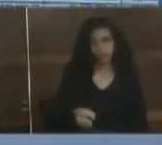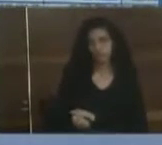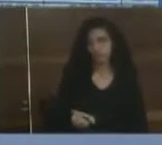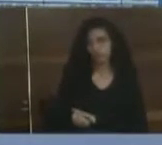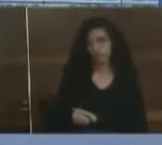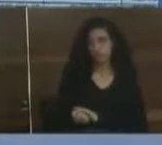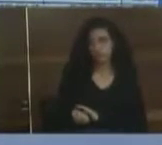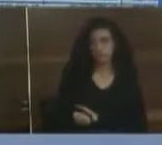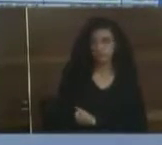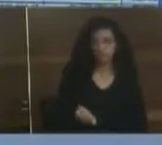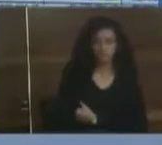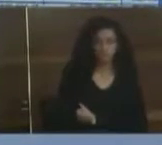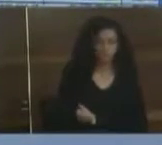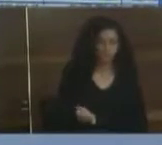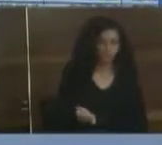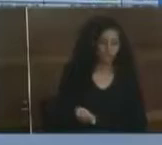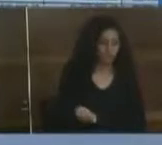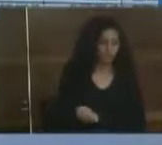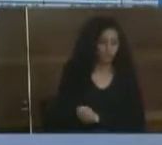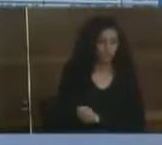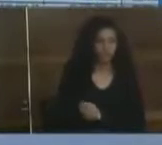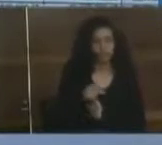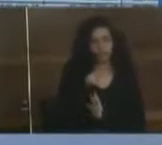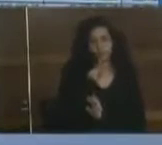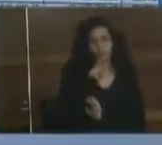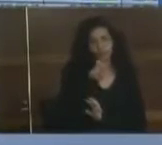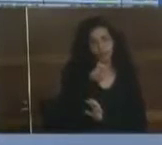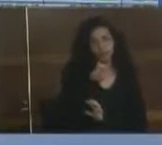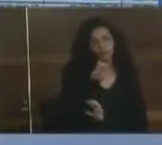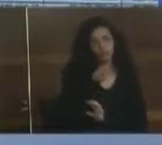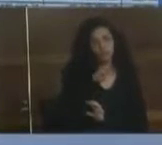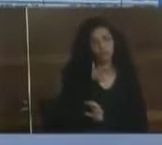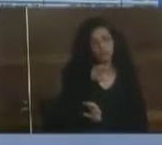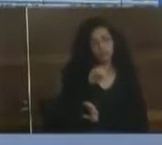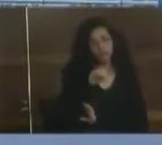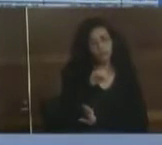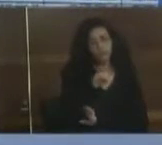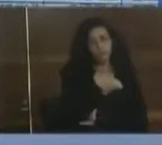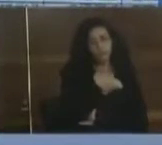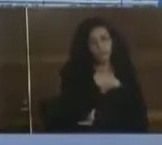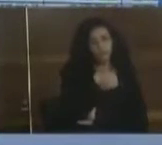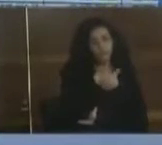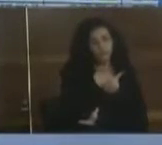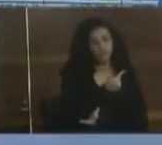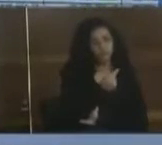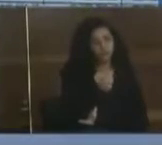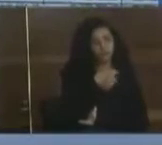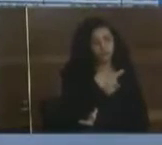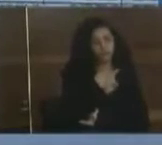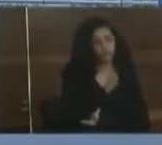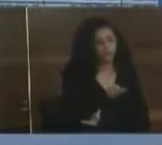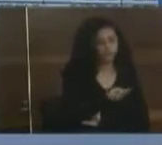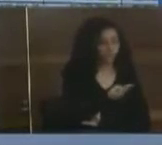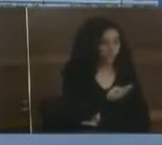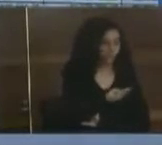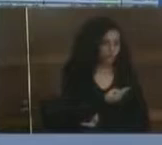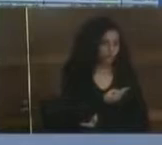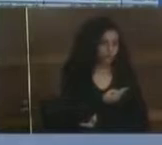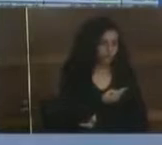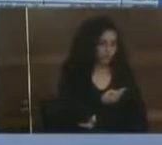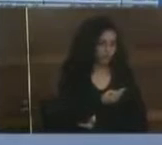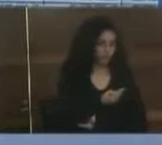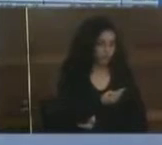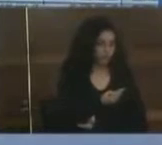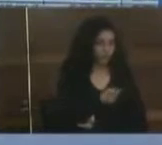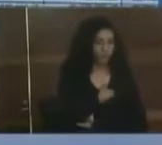619 reais as premiações despesa orçada atualizada de 22.347 reais